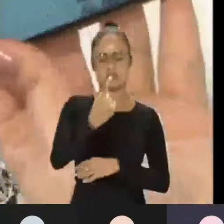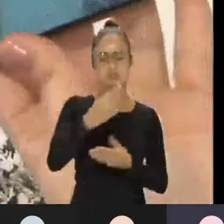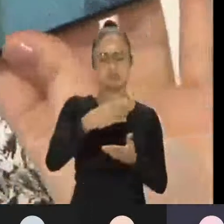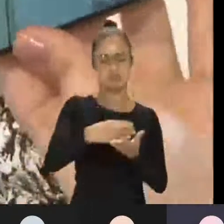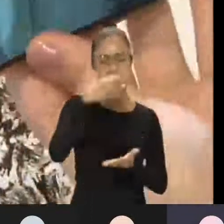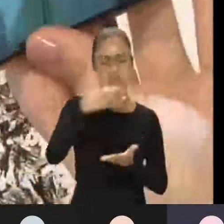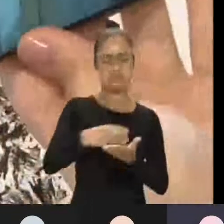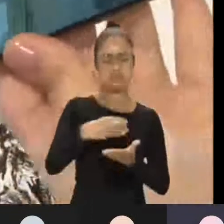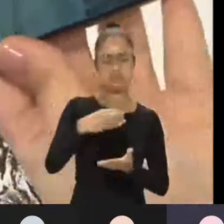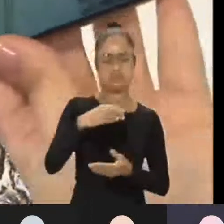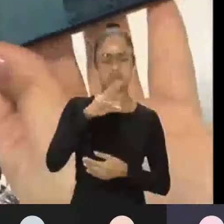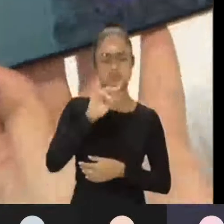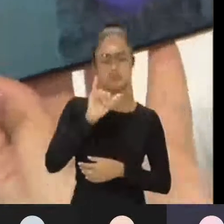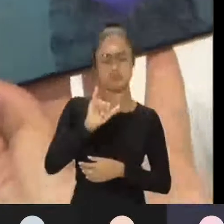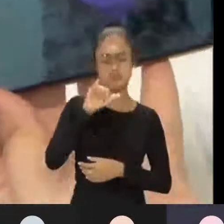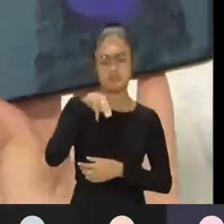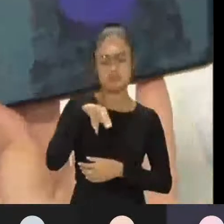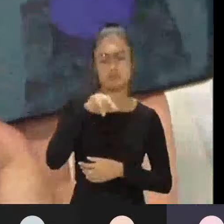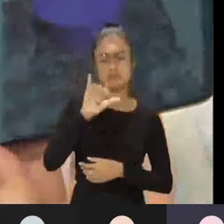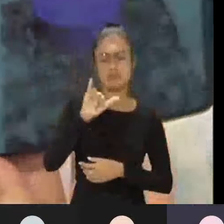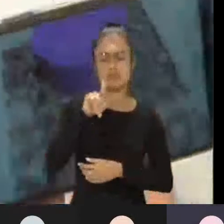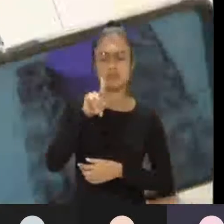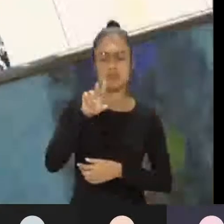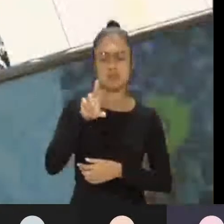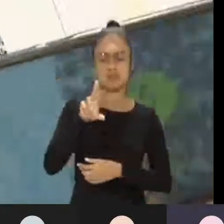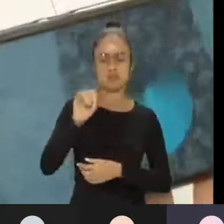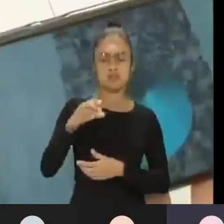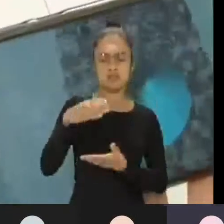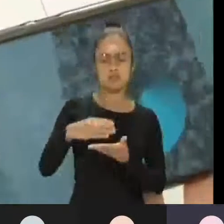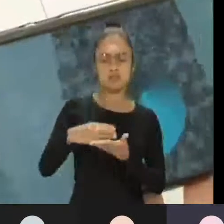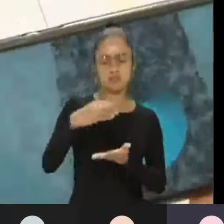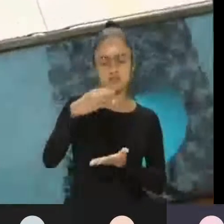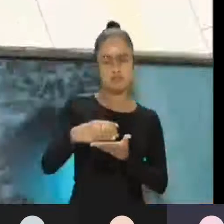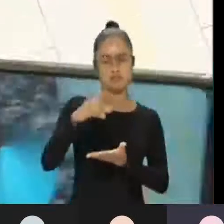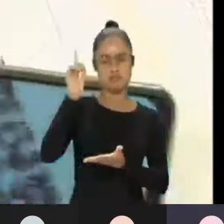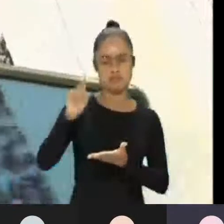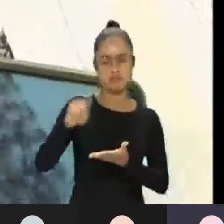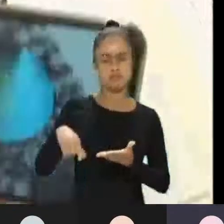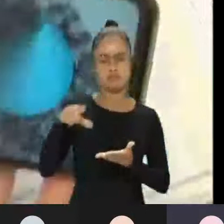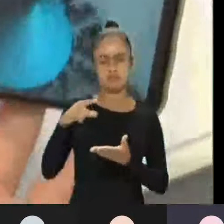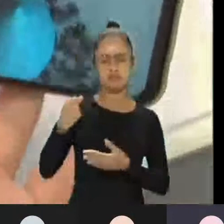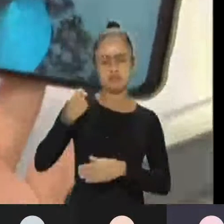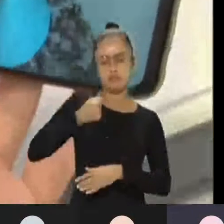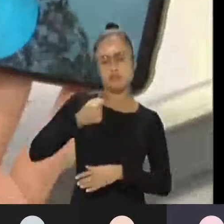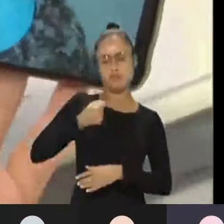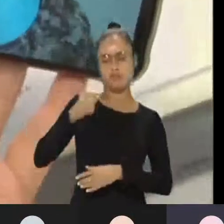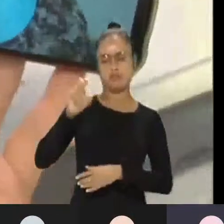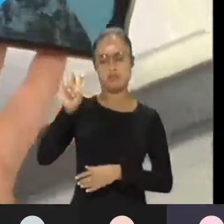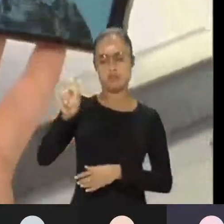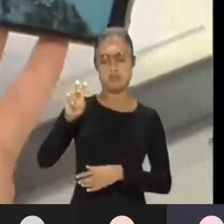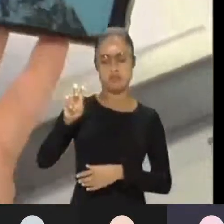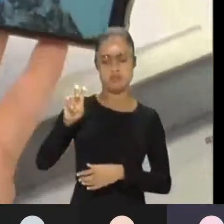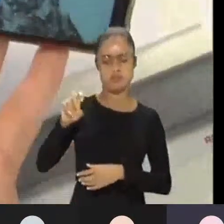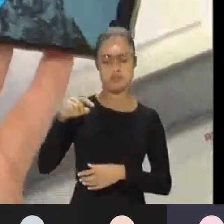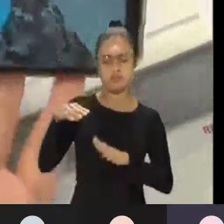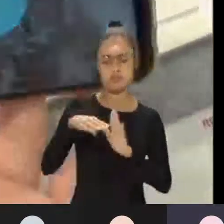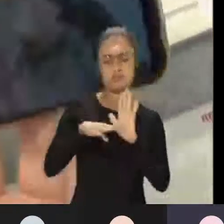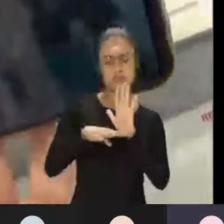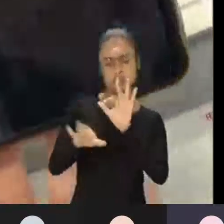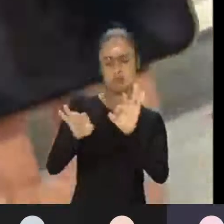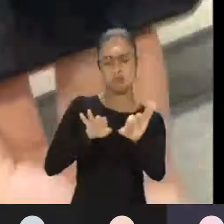com realidade aumentada. Então, você pode estudar todas as características do objeto. Cartão número 5 projeta o